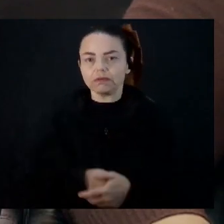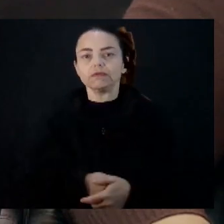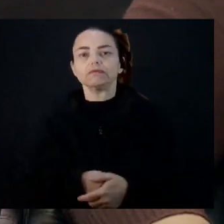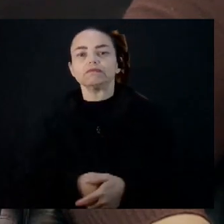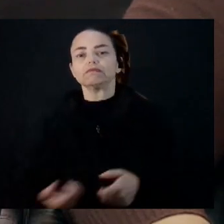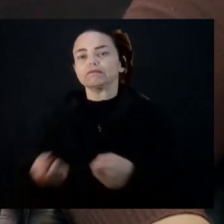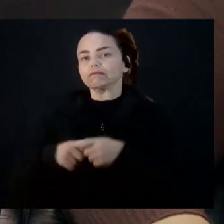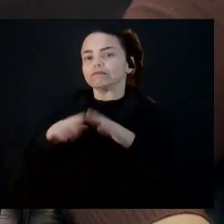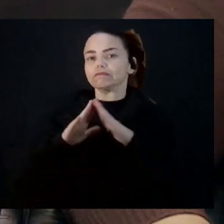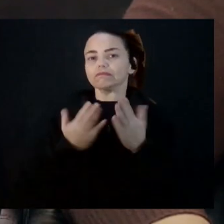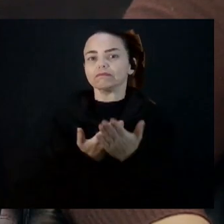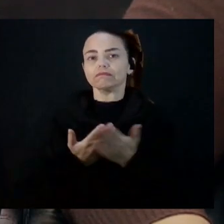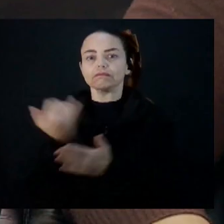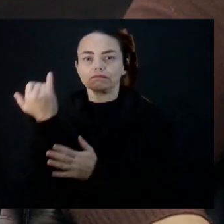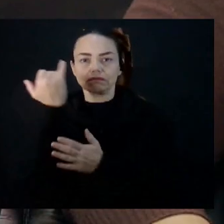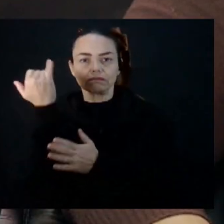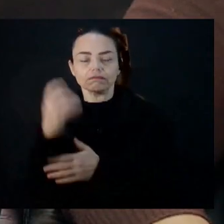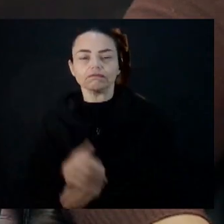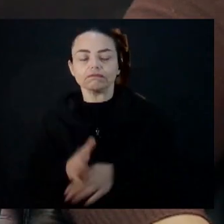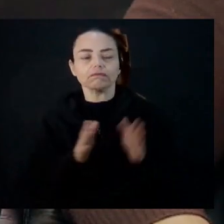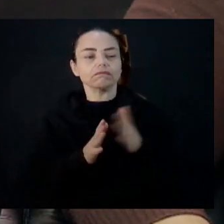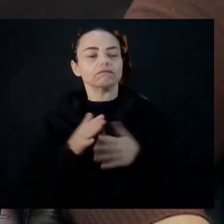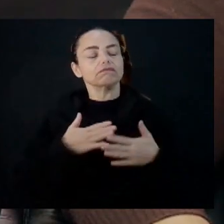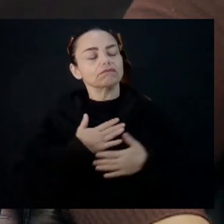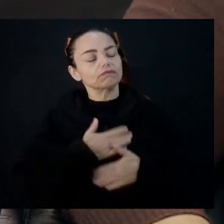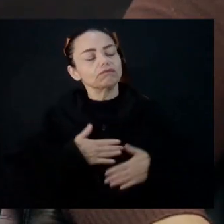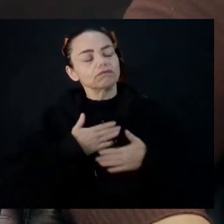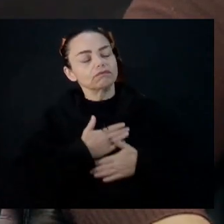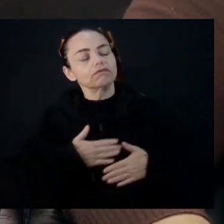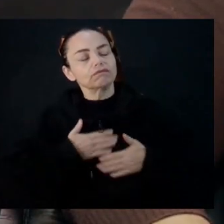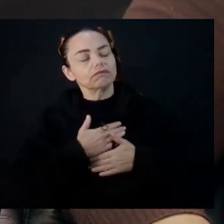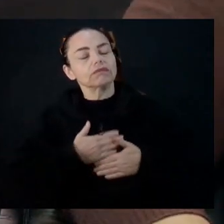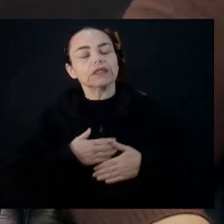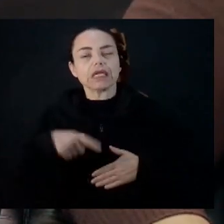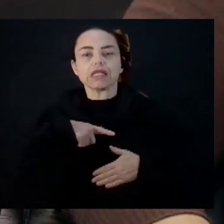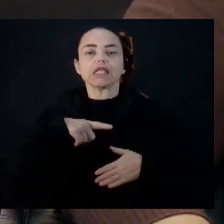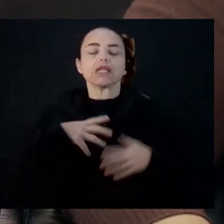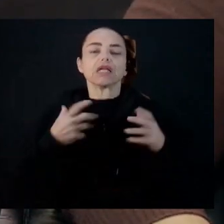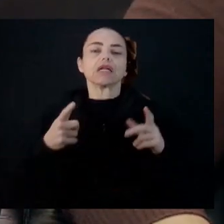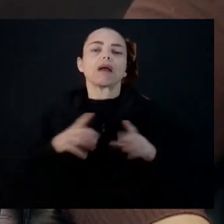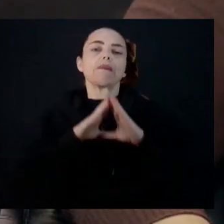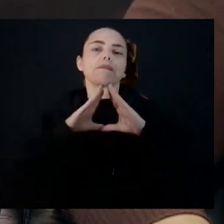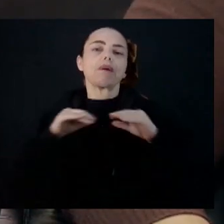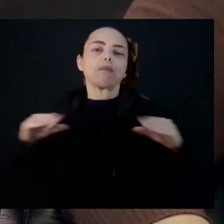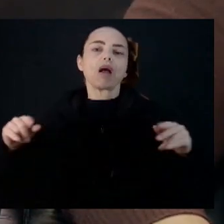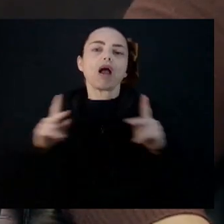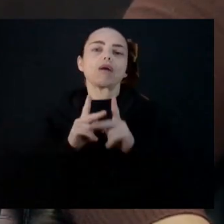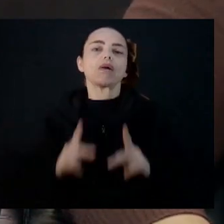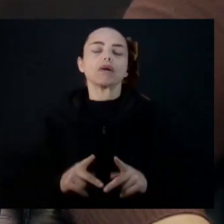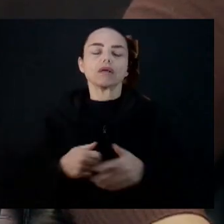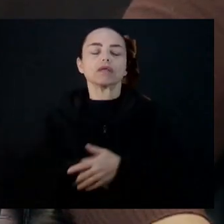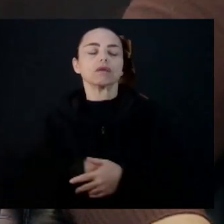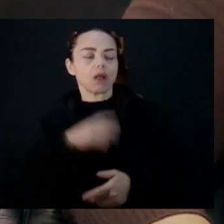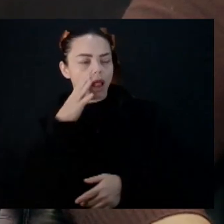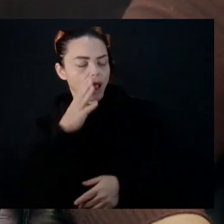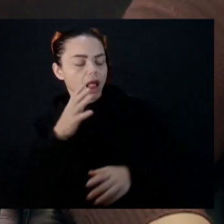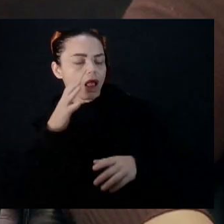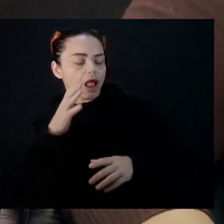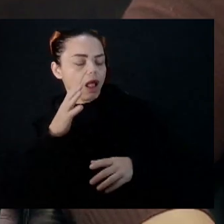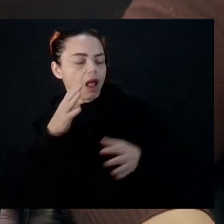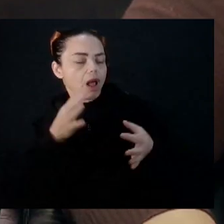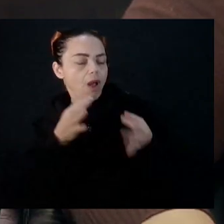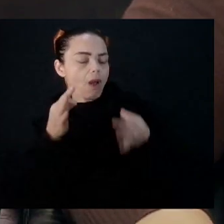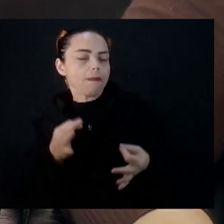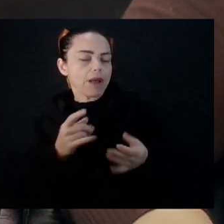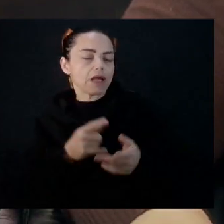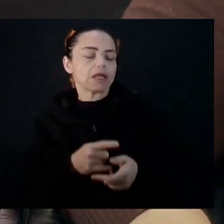muito bom que seja um momento agradável, justamente para que você consiga observar o que pode estar acontecendo, se tudo está correndo bem, se algo